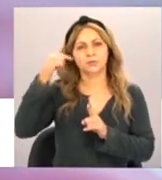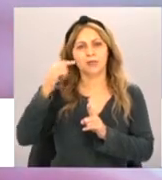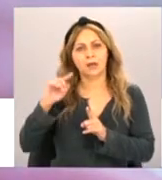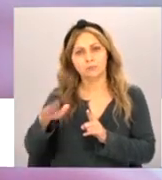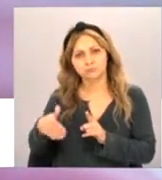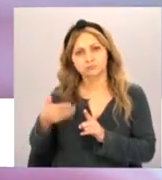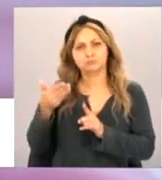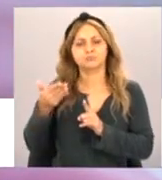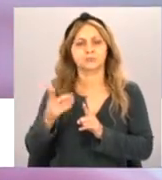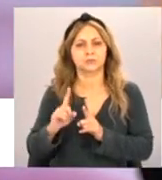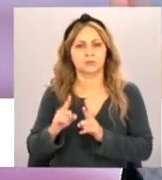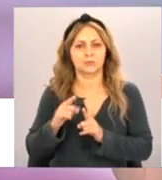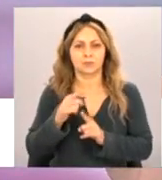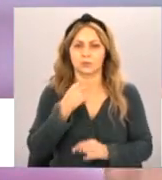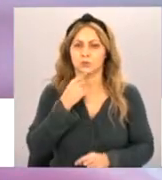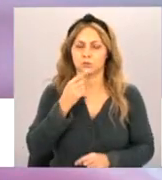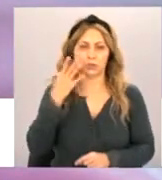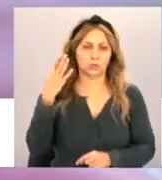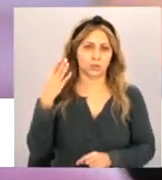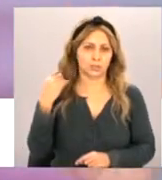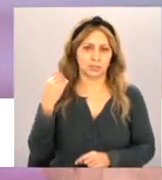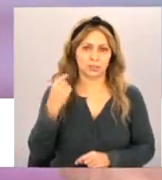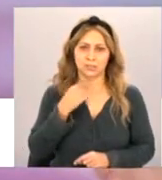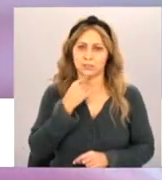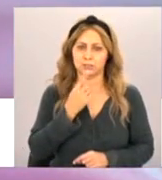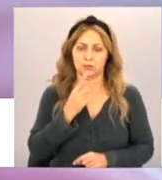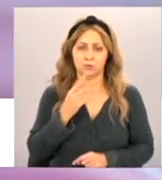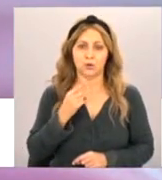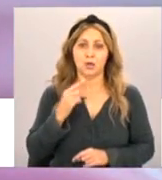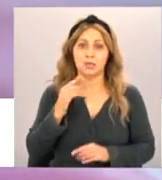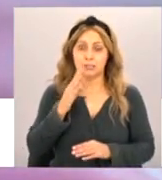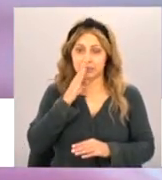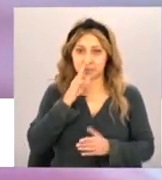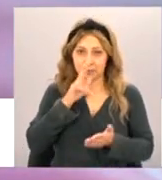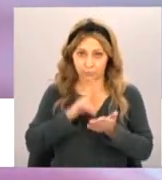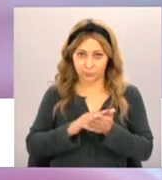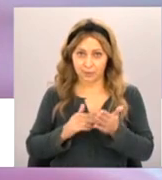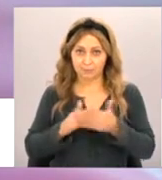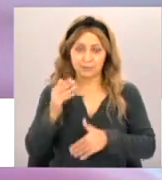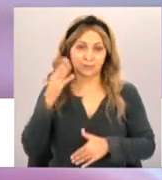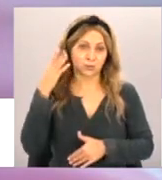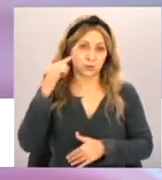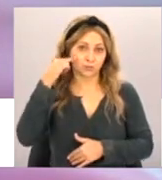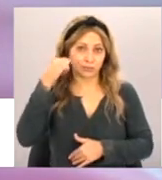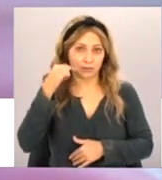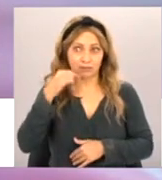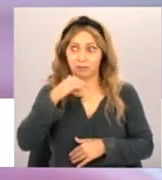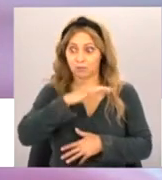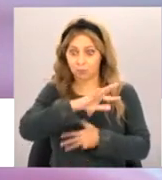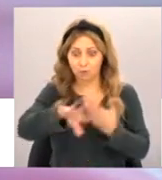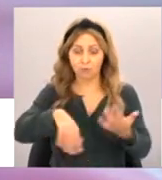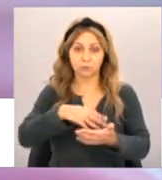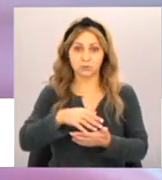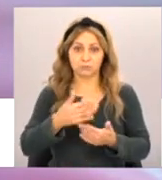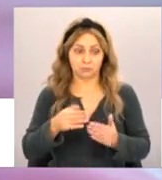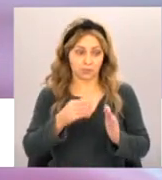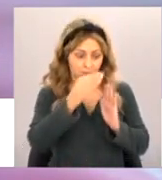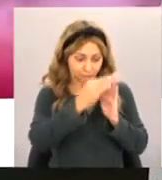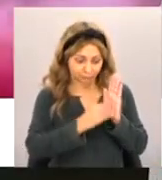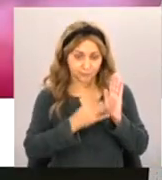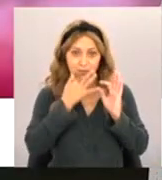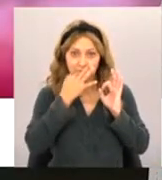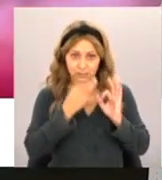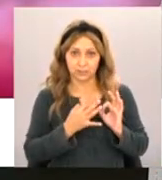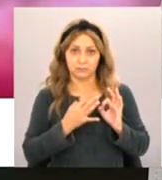ouvi nas entrevista Catarina dizer porque não porque especialidade iria dar uma grande só ganhava um orçamento é assim que está previsto no regimento da Assembleia da